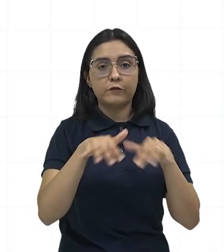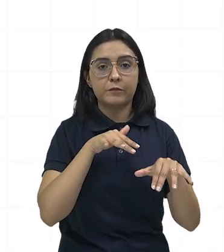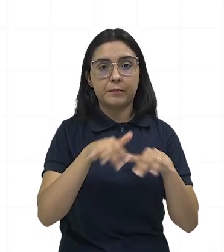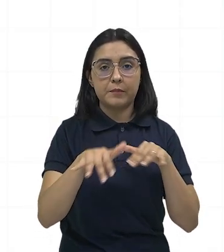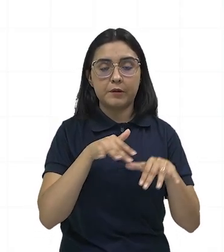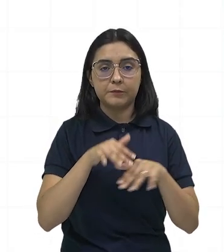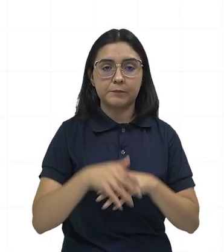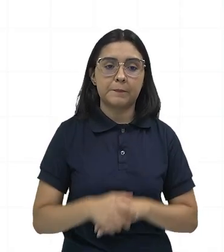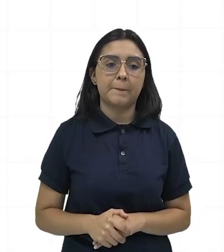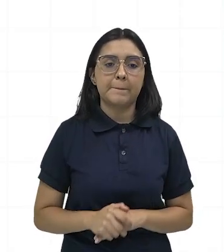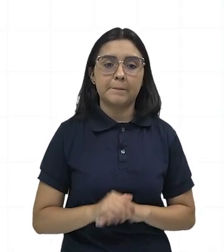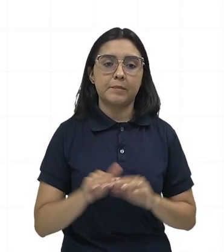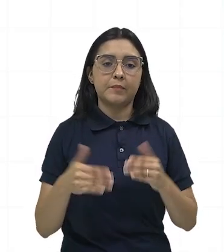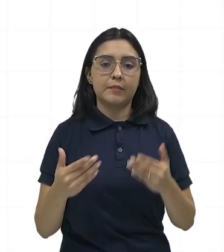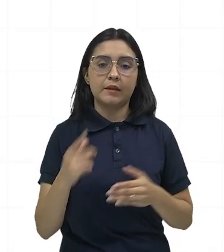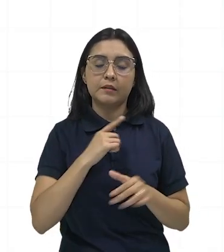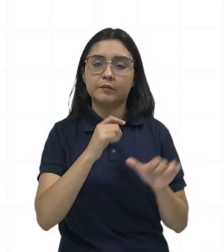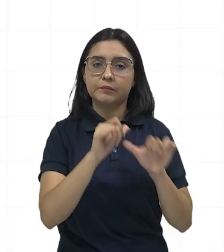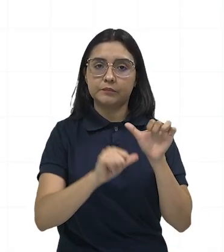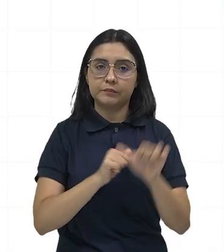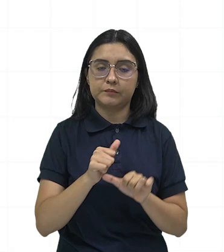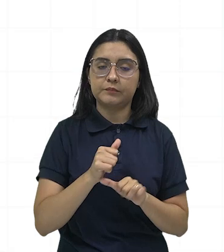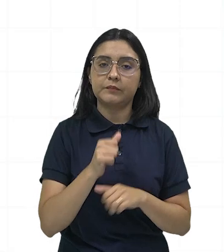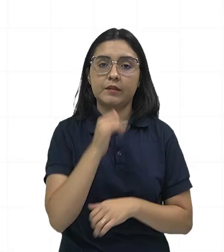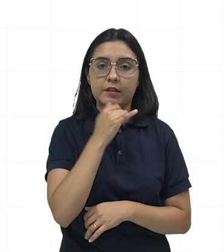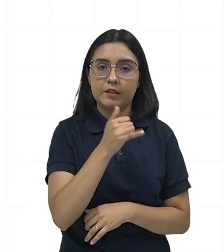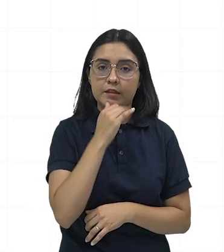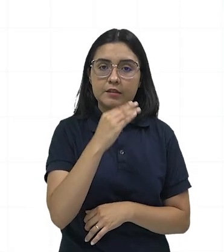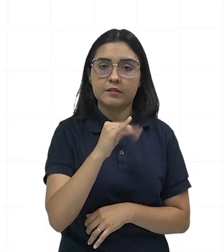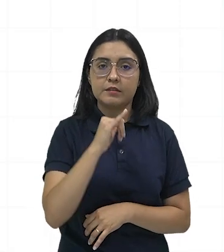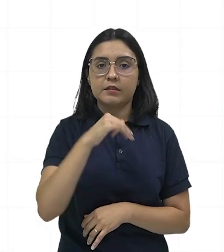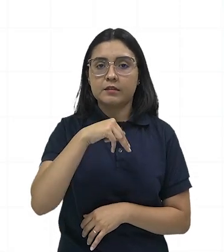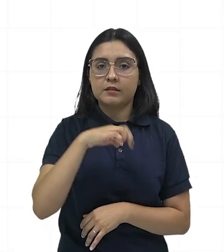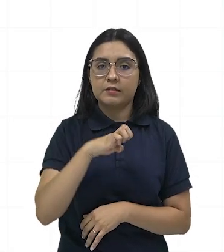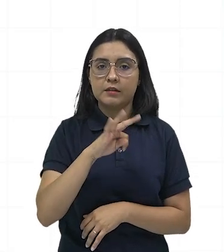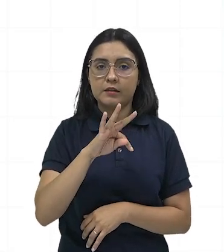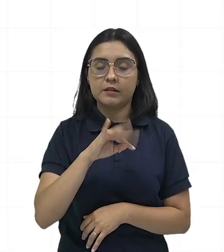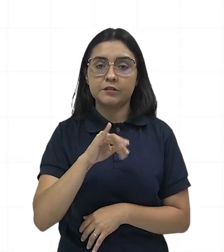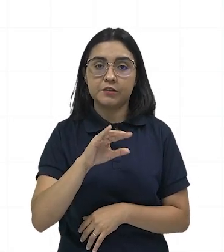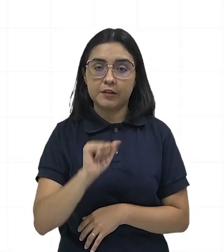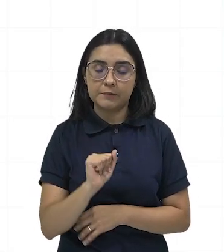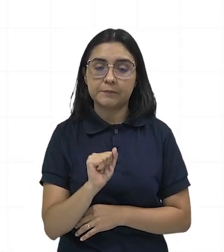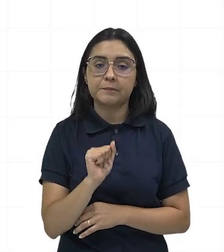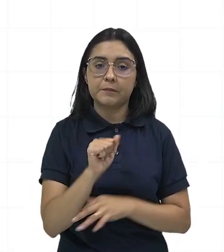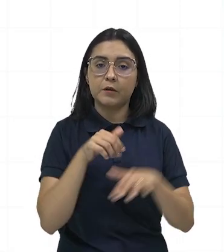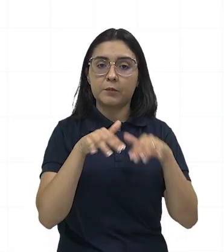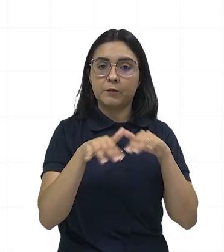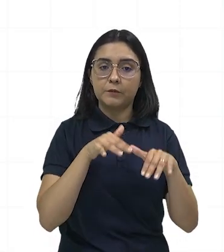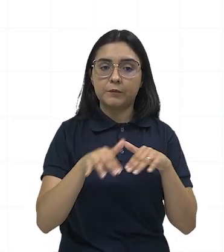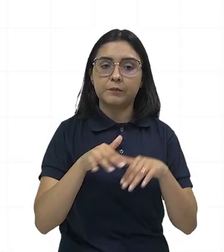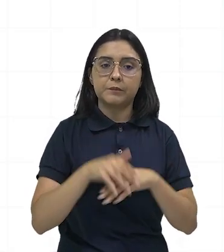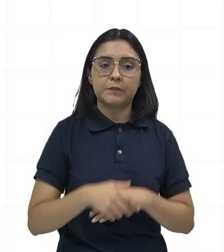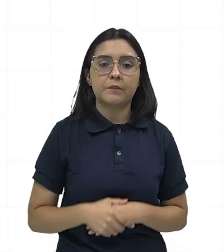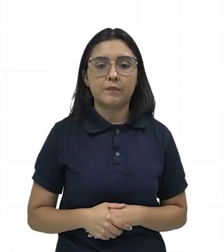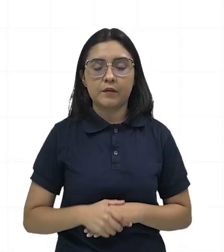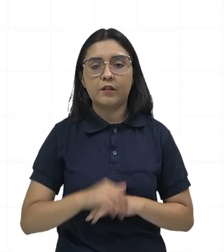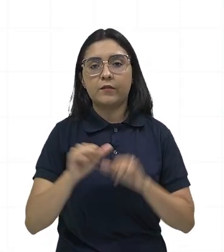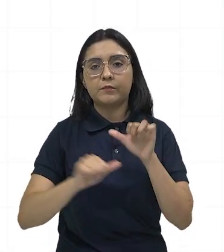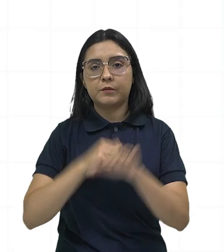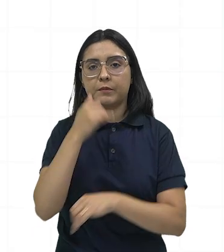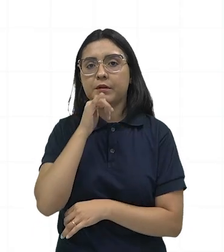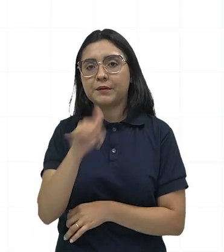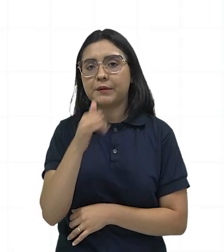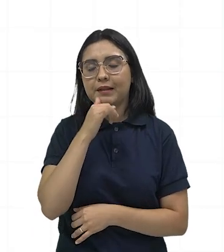movimento. Então, nós temos aí a conversão da energia cinética proveniente do movimento em